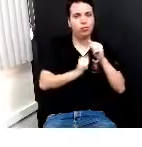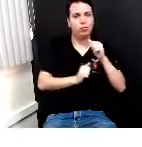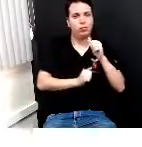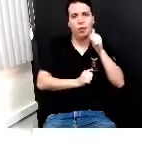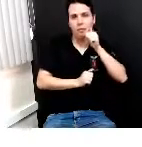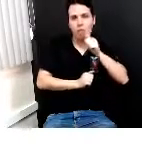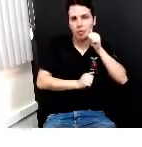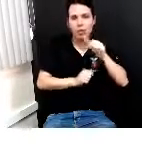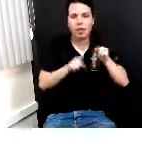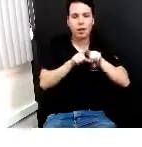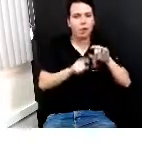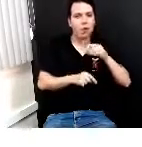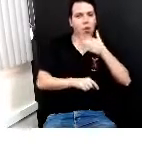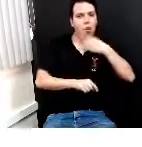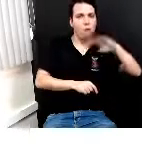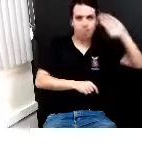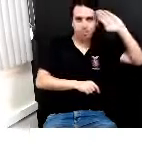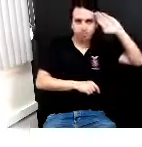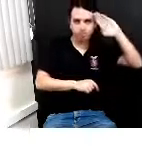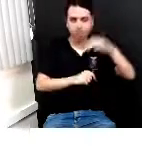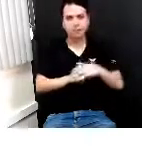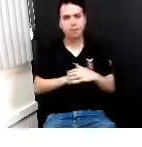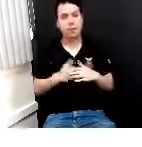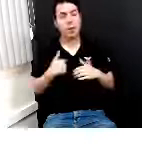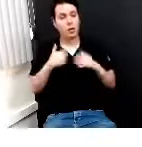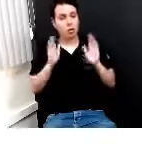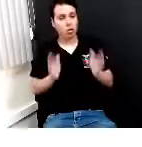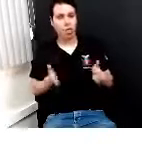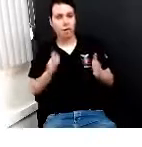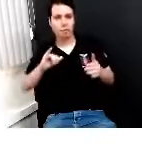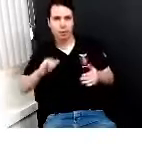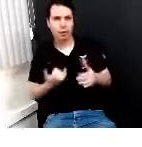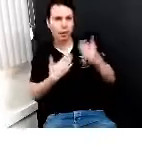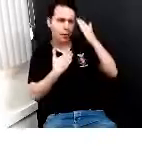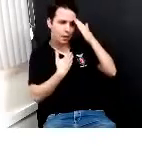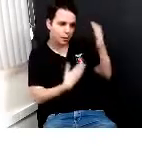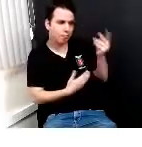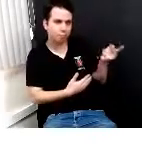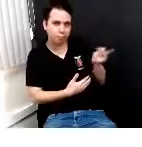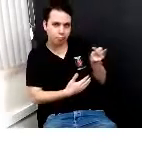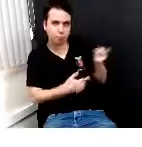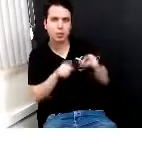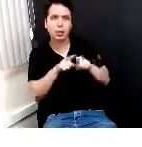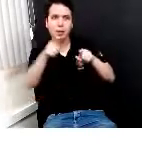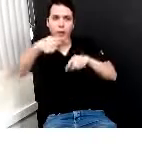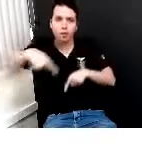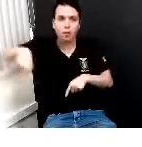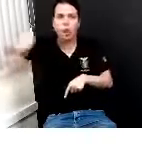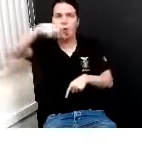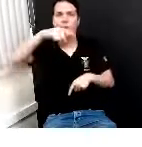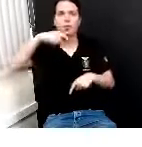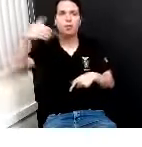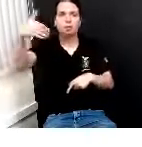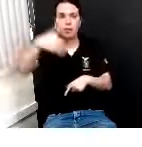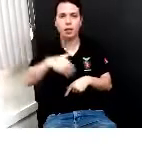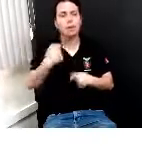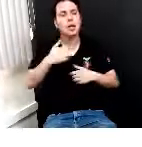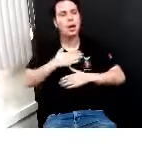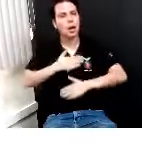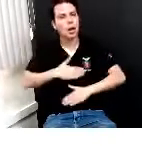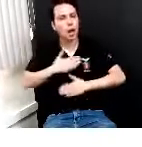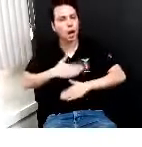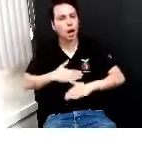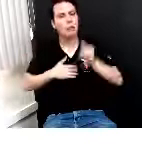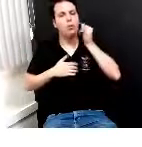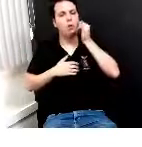tá certo? Eu vou já de antemão agradecer a presença, né, a participação de vocês. Acho que é muita calma, prudência e cuidado.